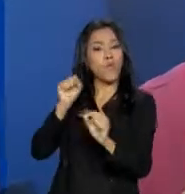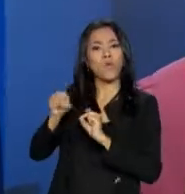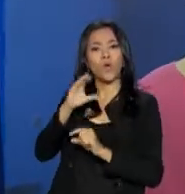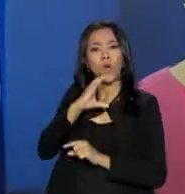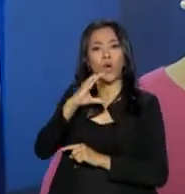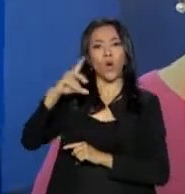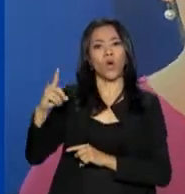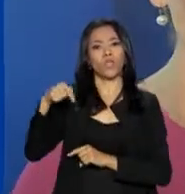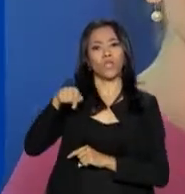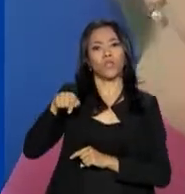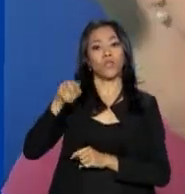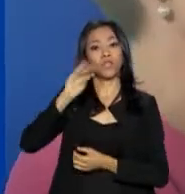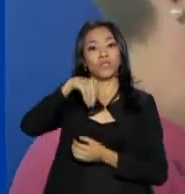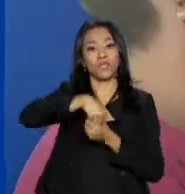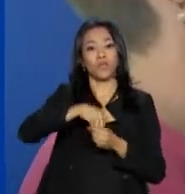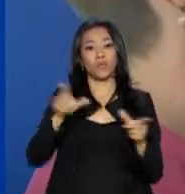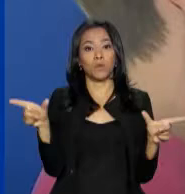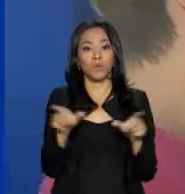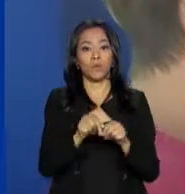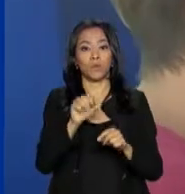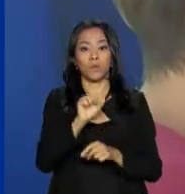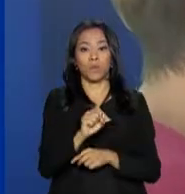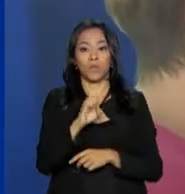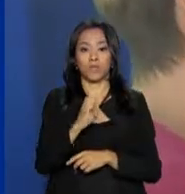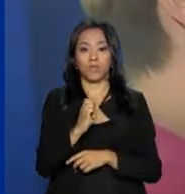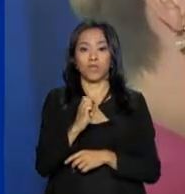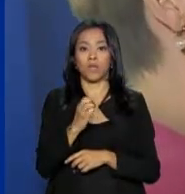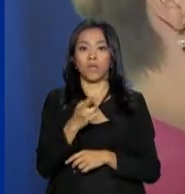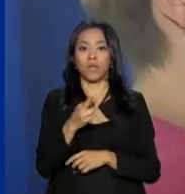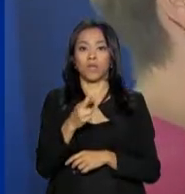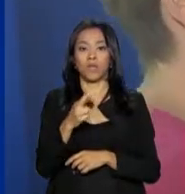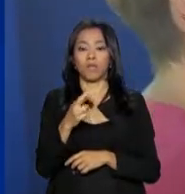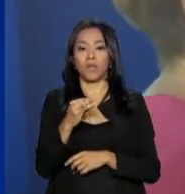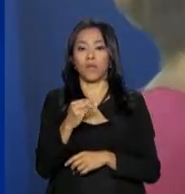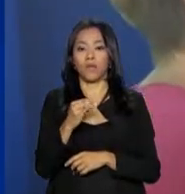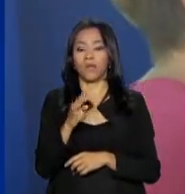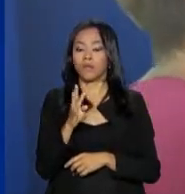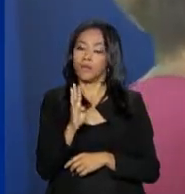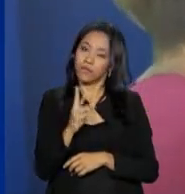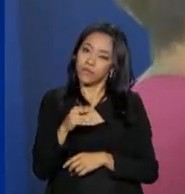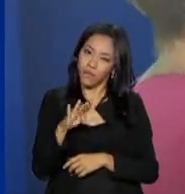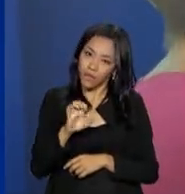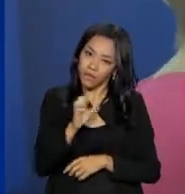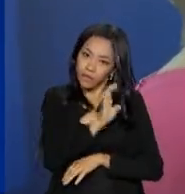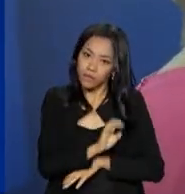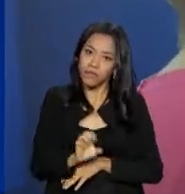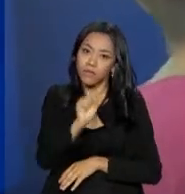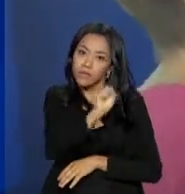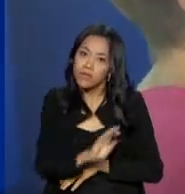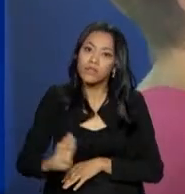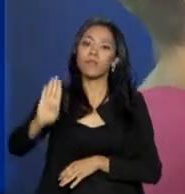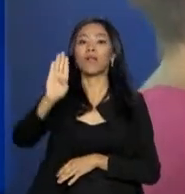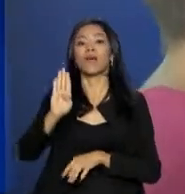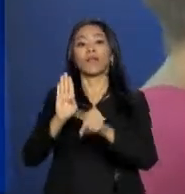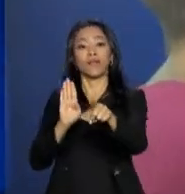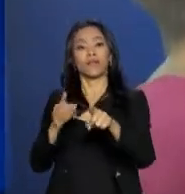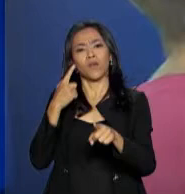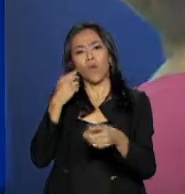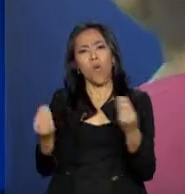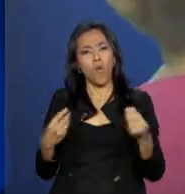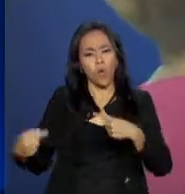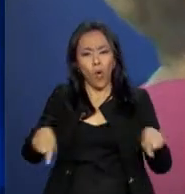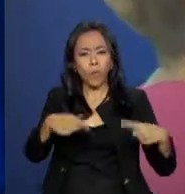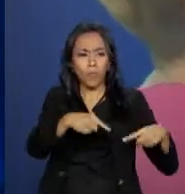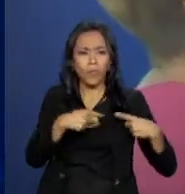de sustentabilidade do SEBRAE Nacional. Alexandre, explica pra gente como é que foi essa iniciativa. Vocês promoveram até uma competição entre os participantes, é isso?